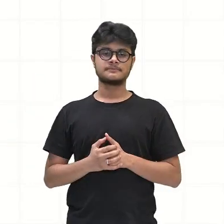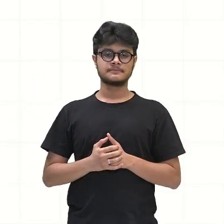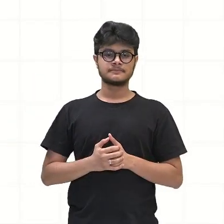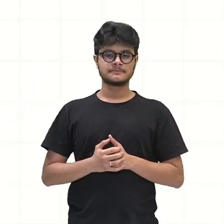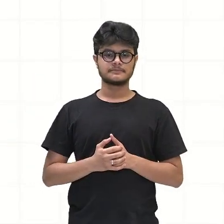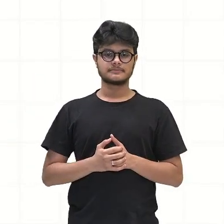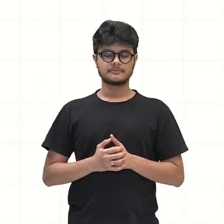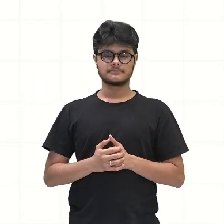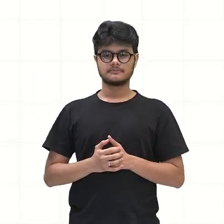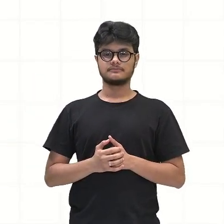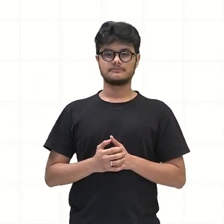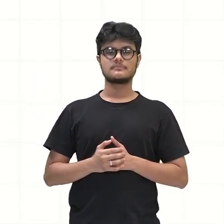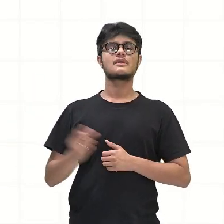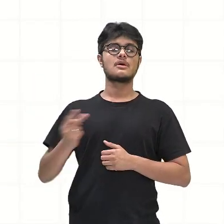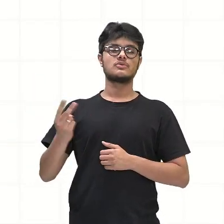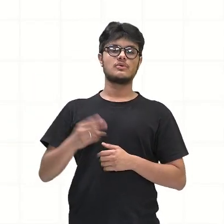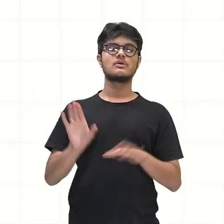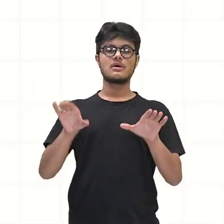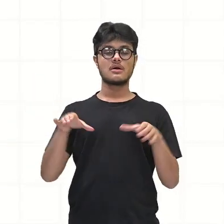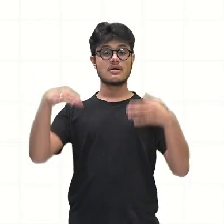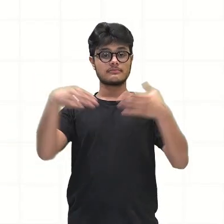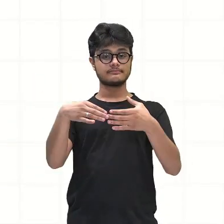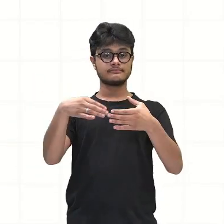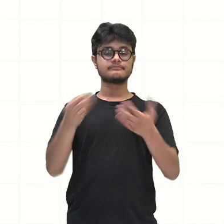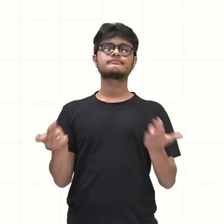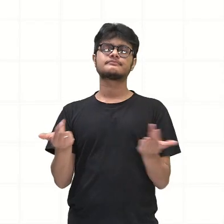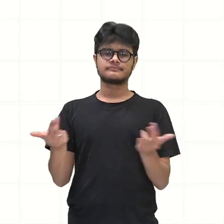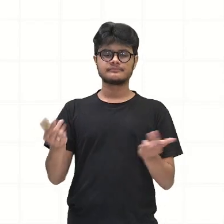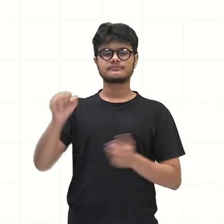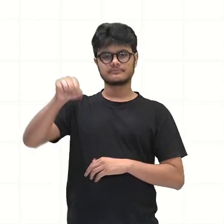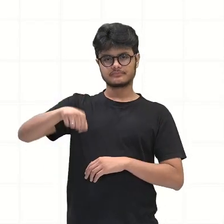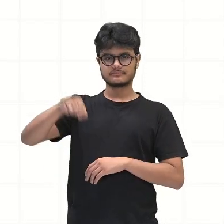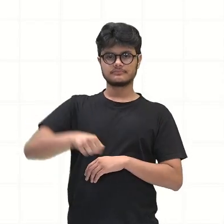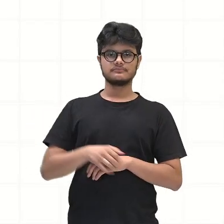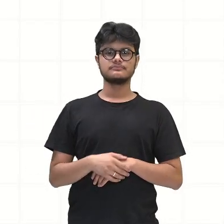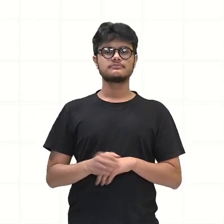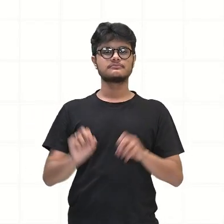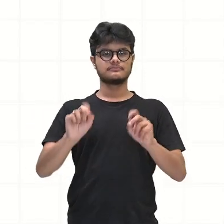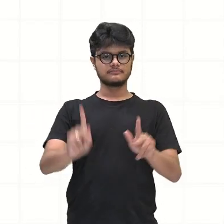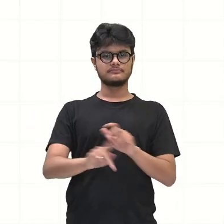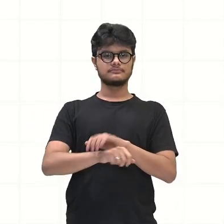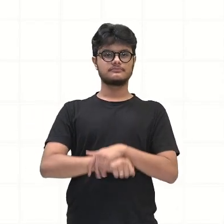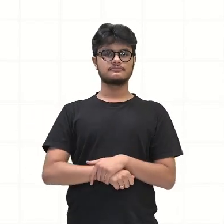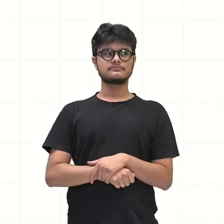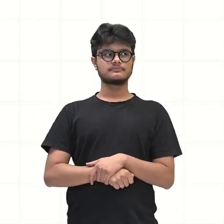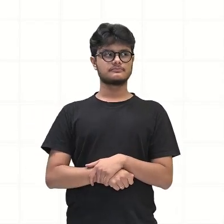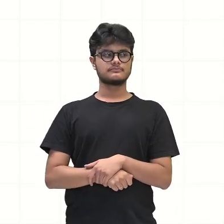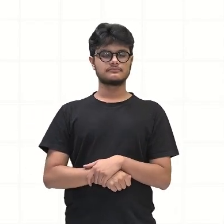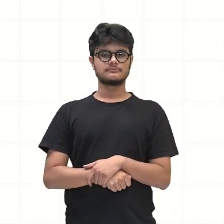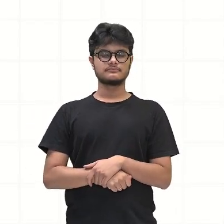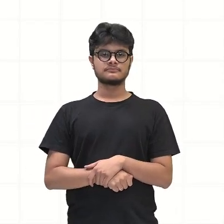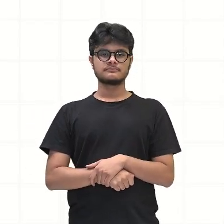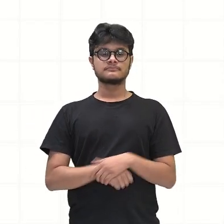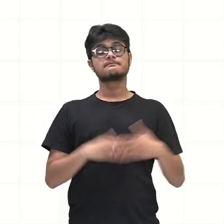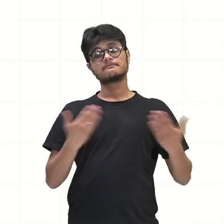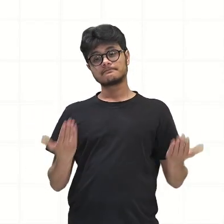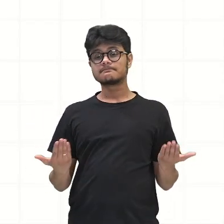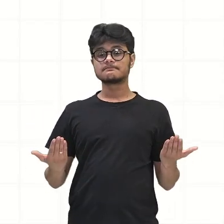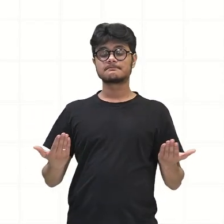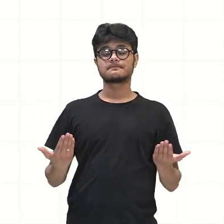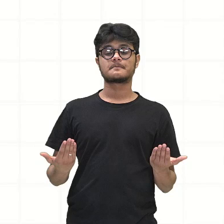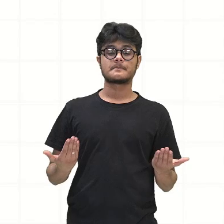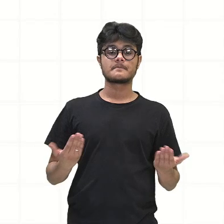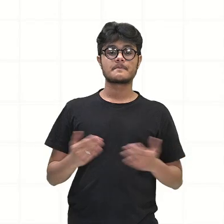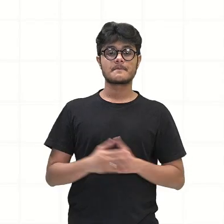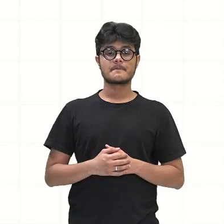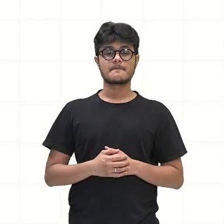Vão ser 2 faces iguais aí, 2 caras e 2 coroas, tá bom? Então,